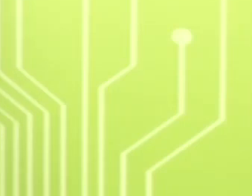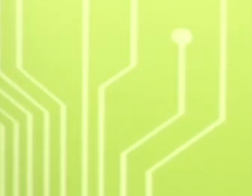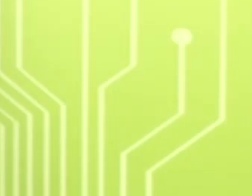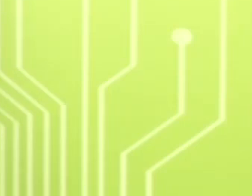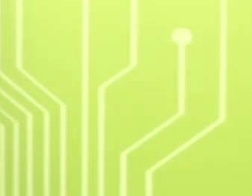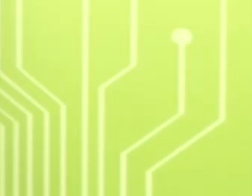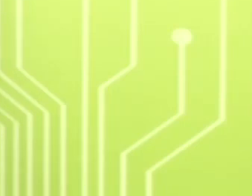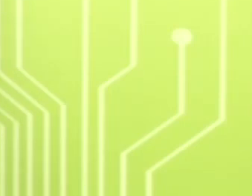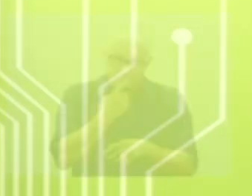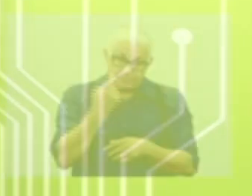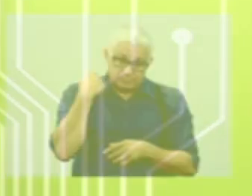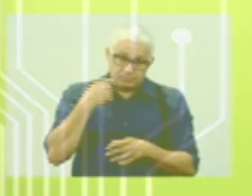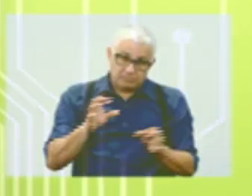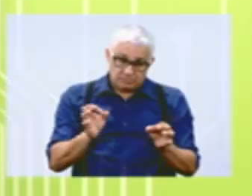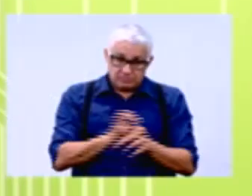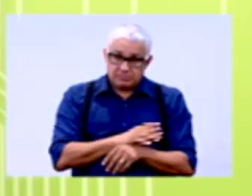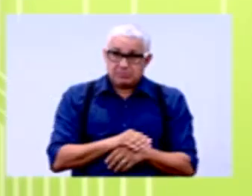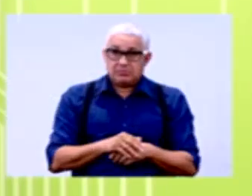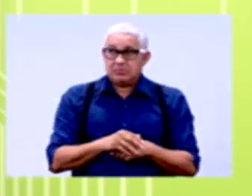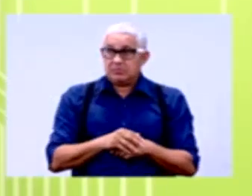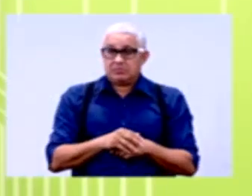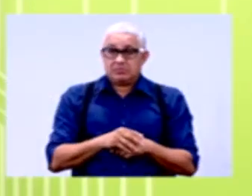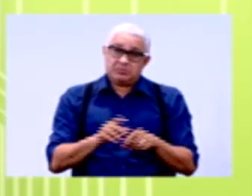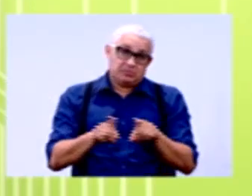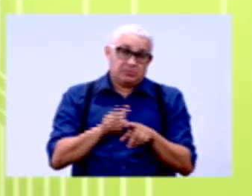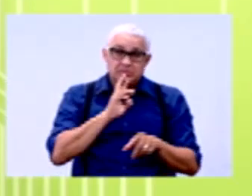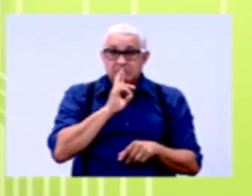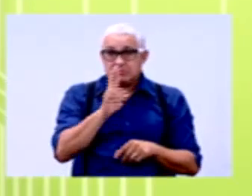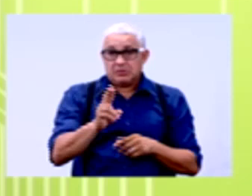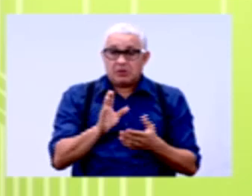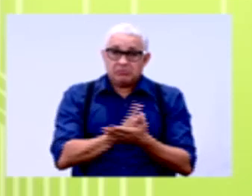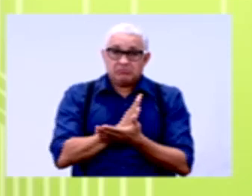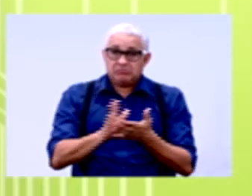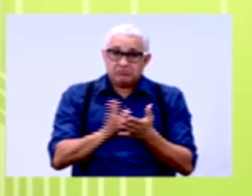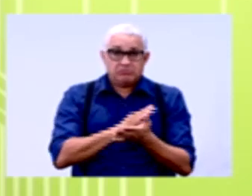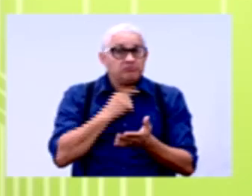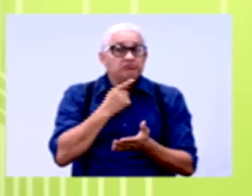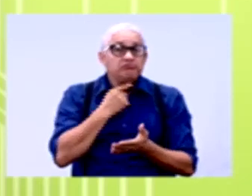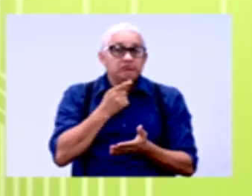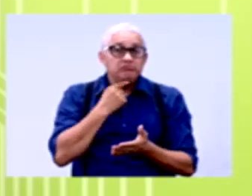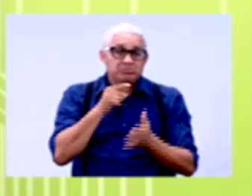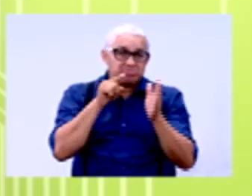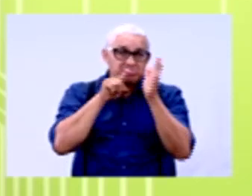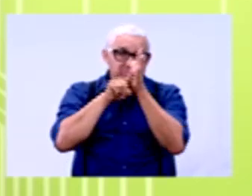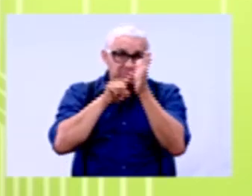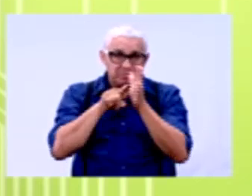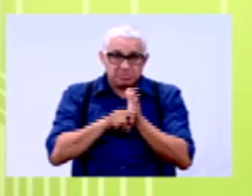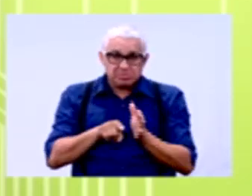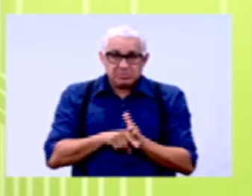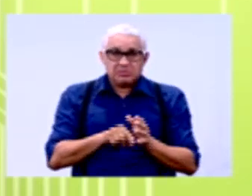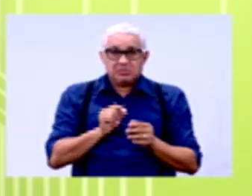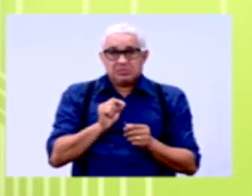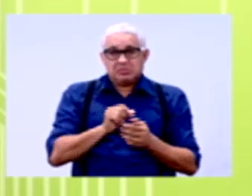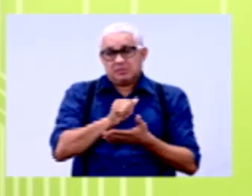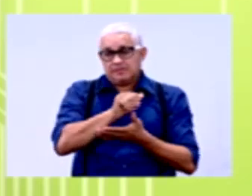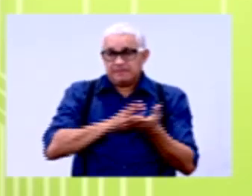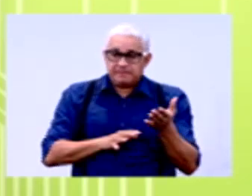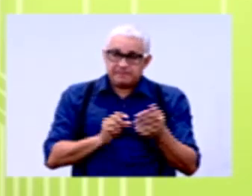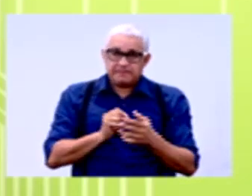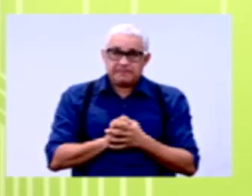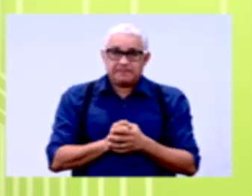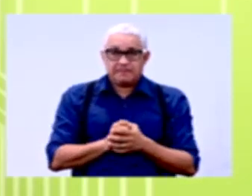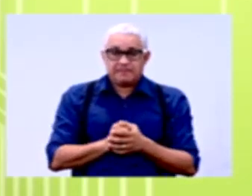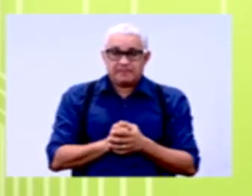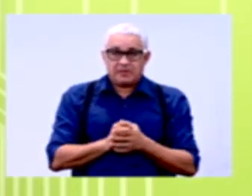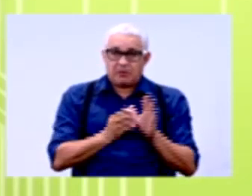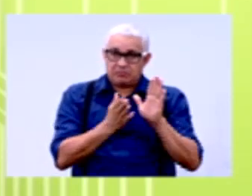fazer. Só respondendo também a alguns questionamentos feitos sobre a questão das atividades, né? Que